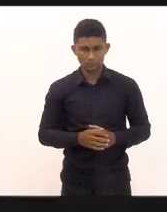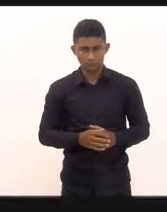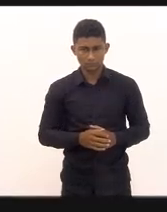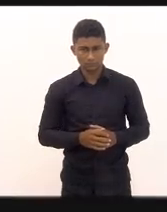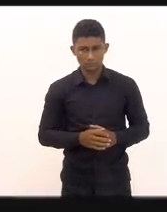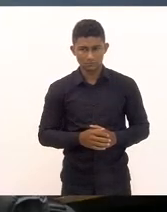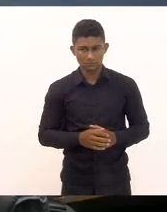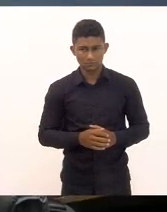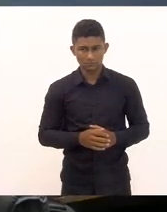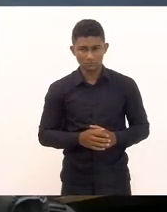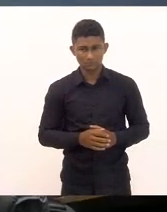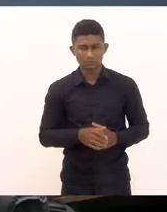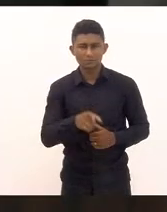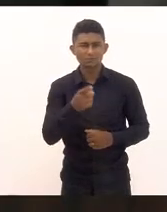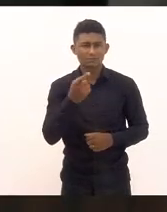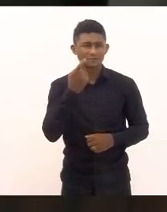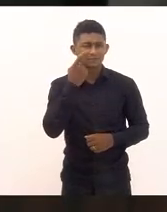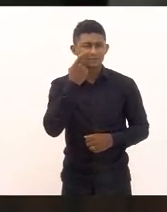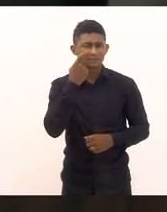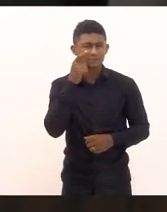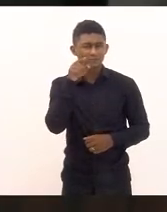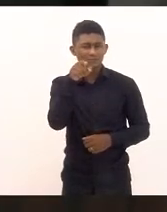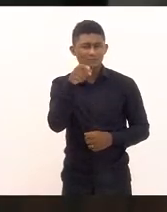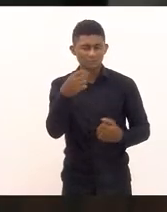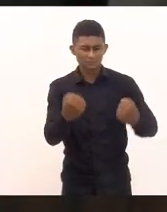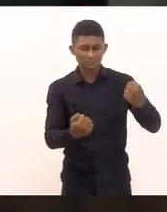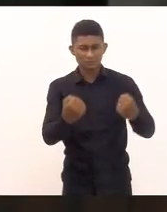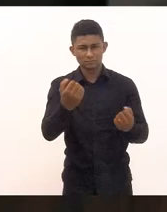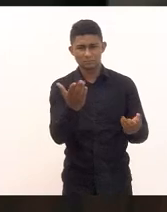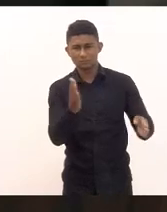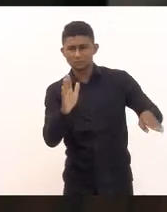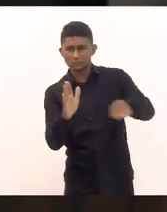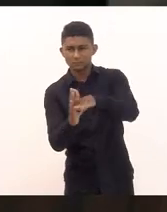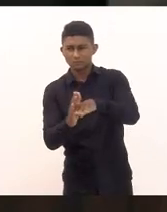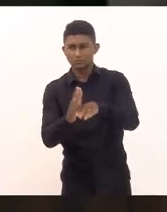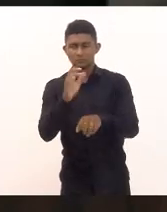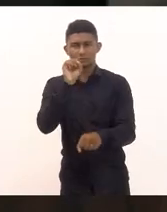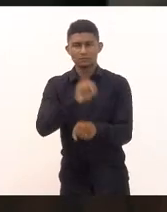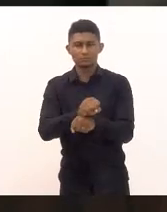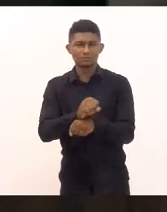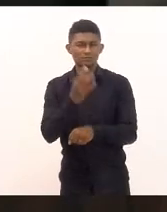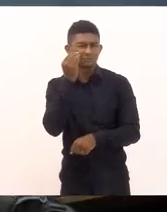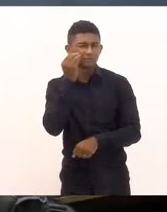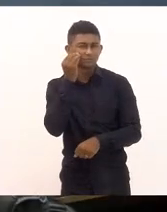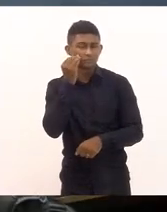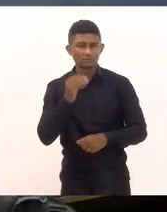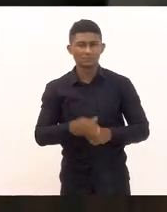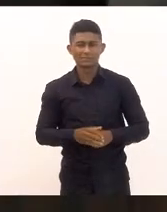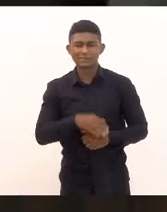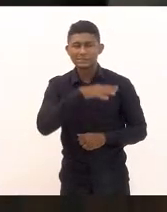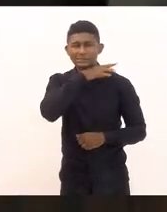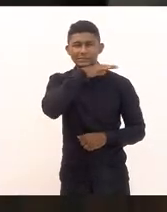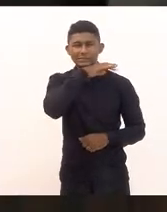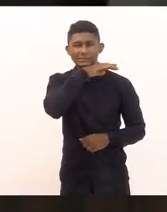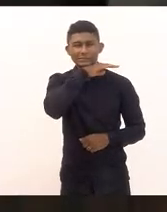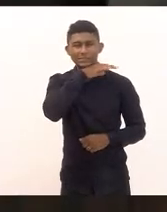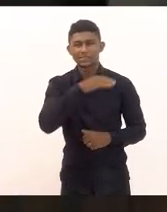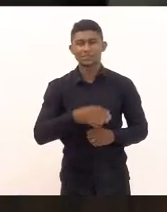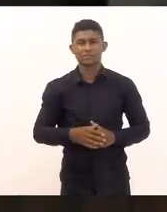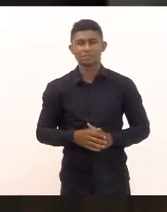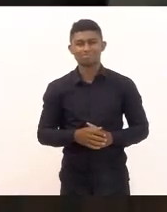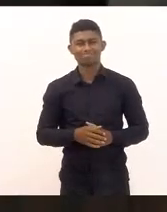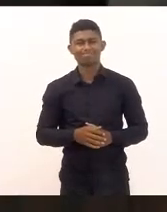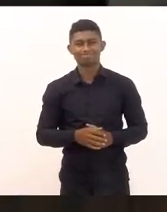Deputado Flávio, vê se consegue parar, meu irmão. Que acompanha essa votação. Tá ruim, Flávio.